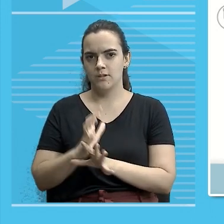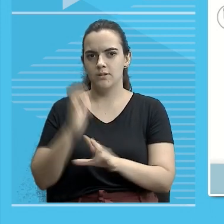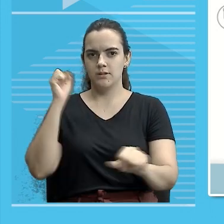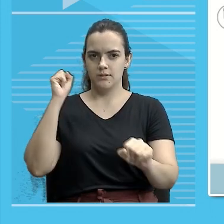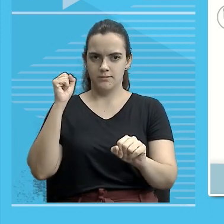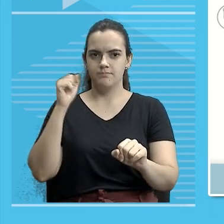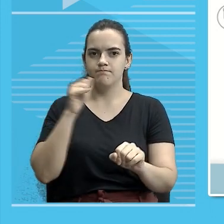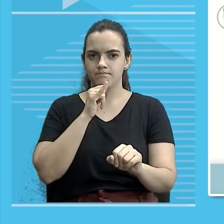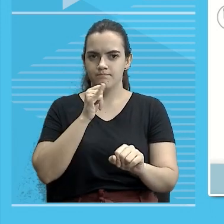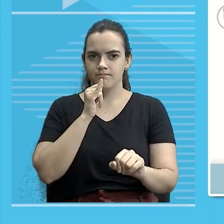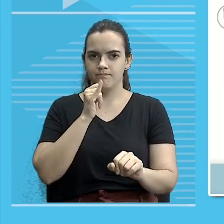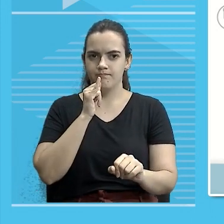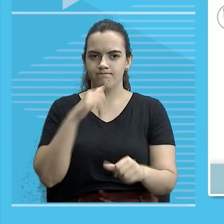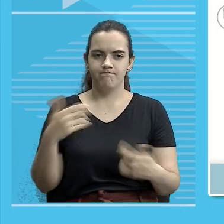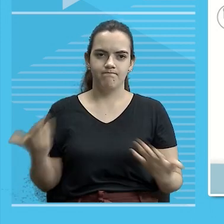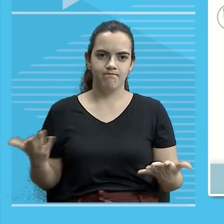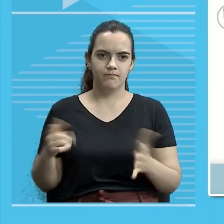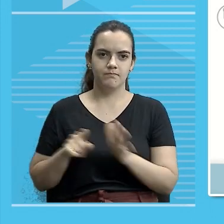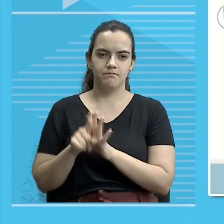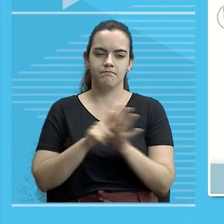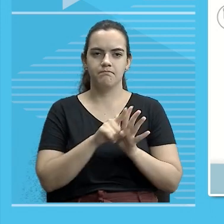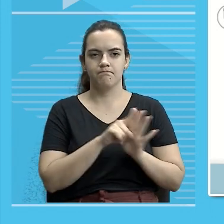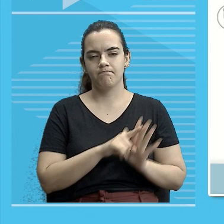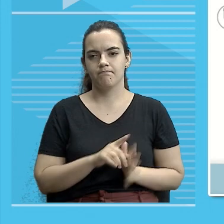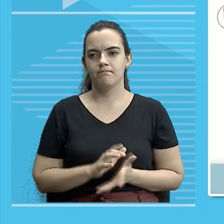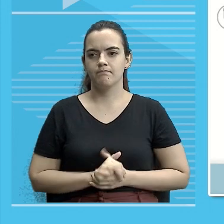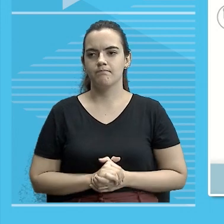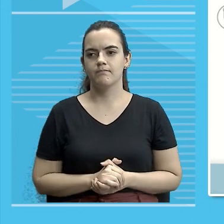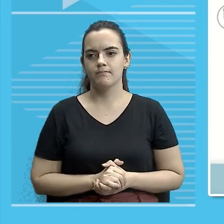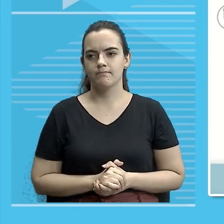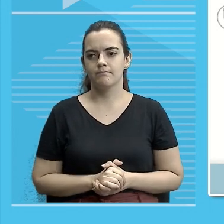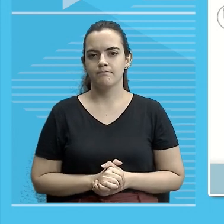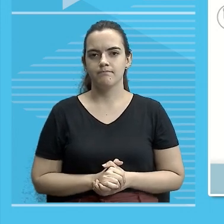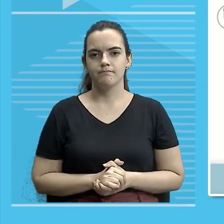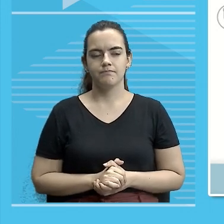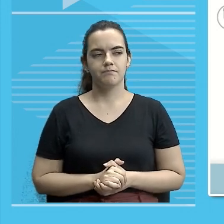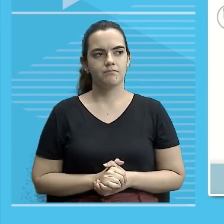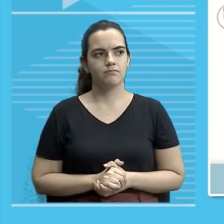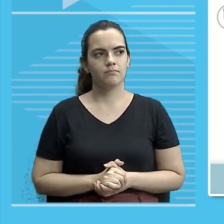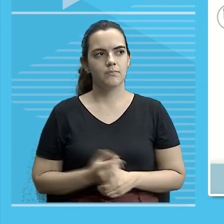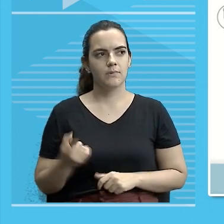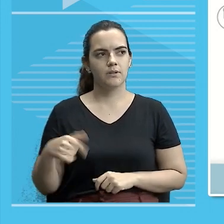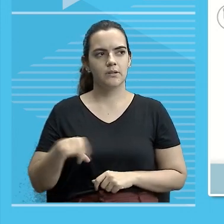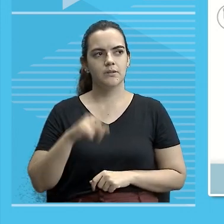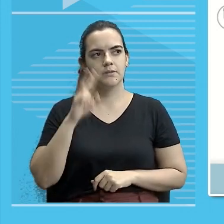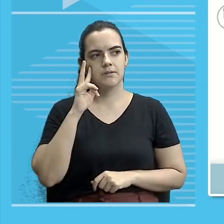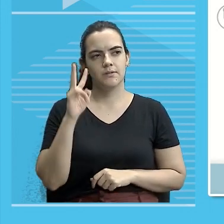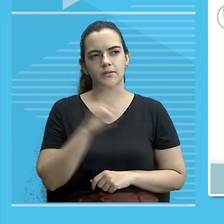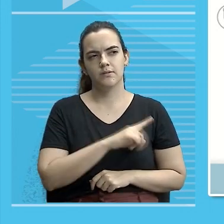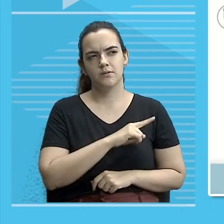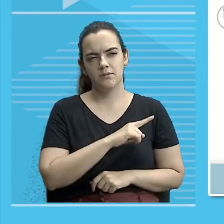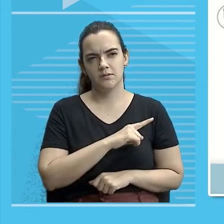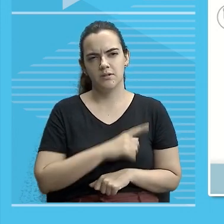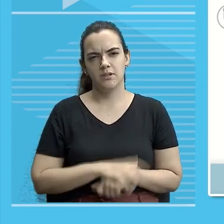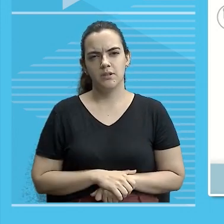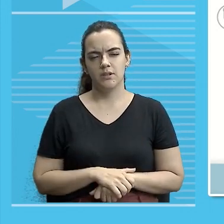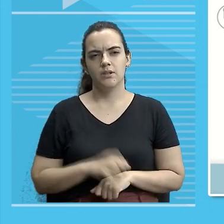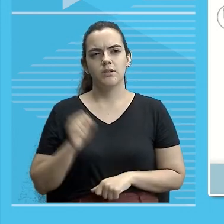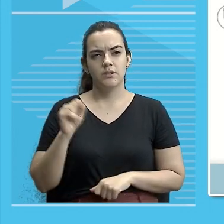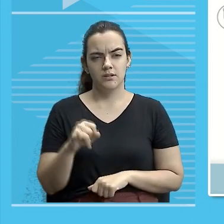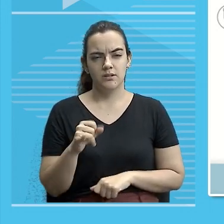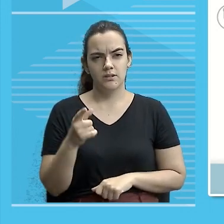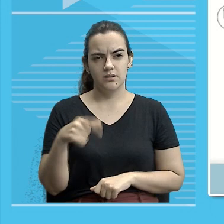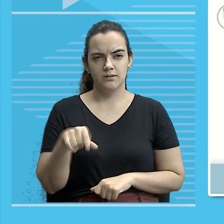pronto aí o que que eu vou fazer com vocês de cara gente ó vocês matava a questão se vocês